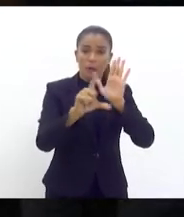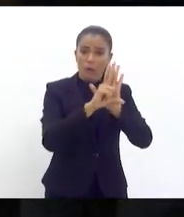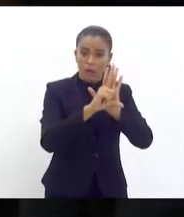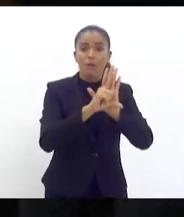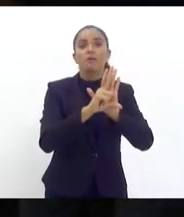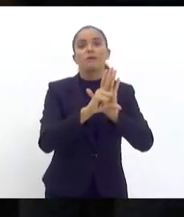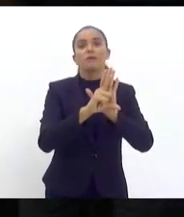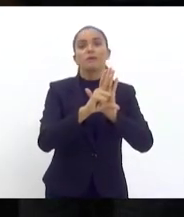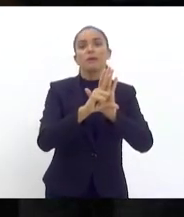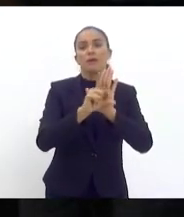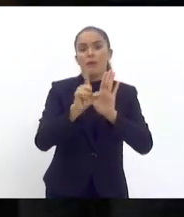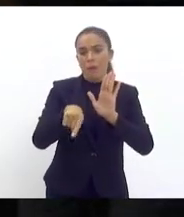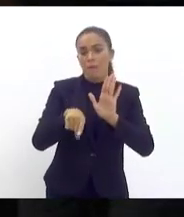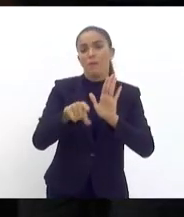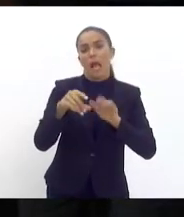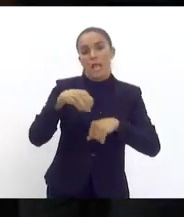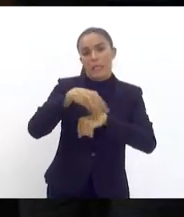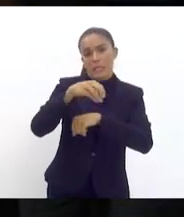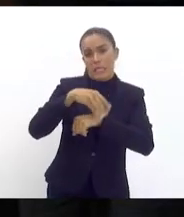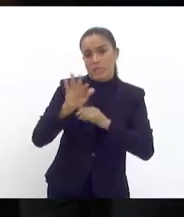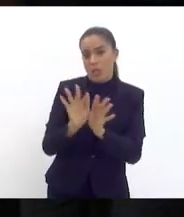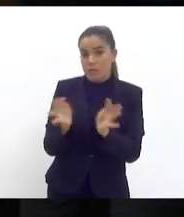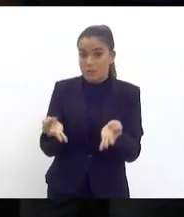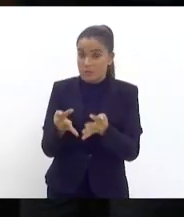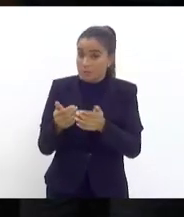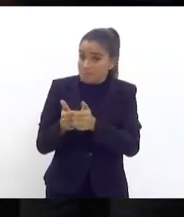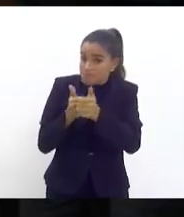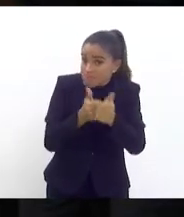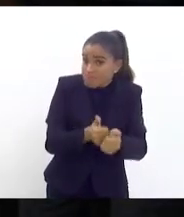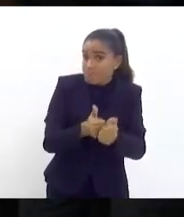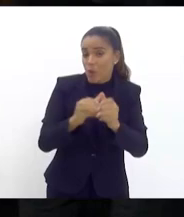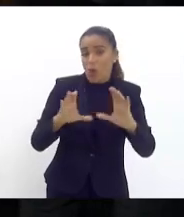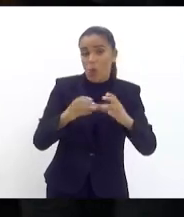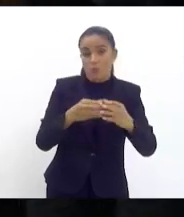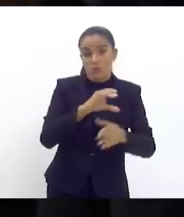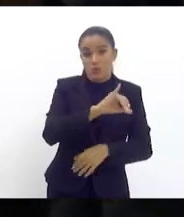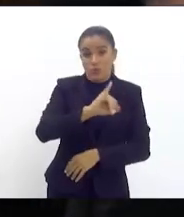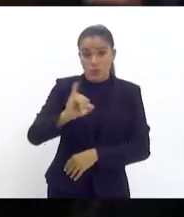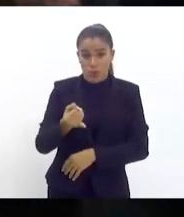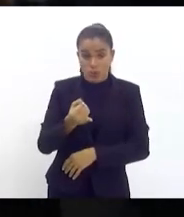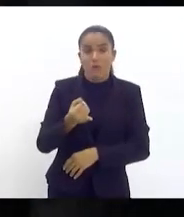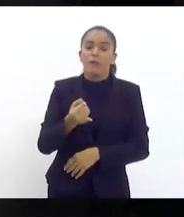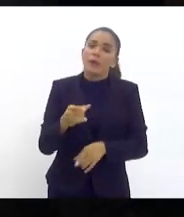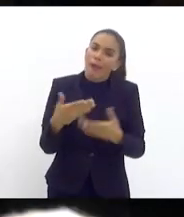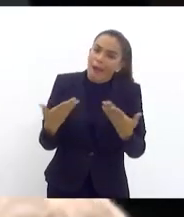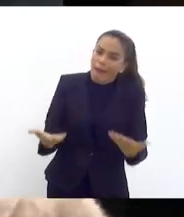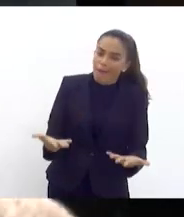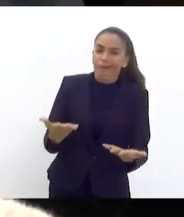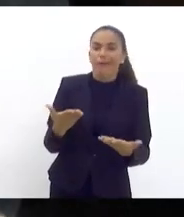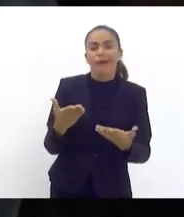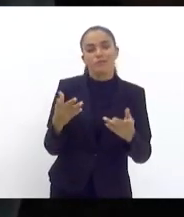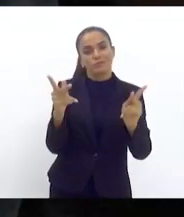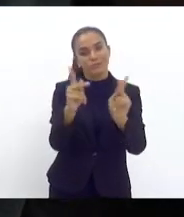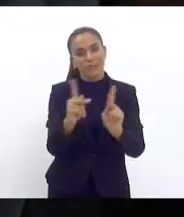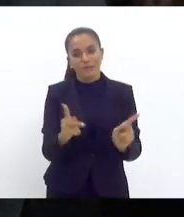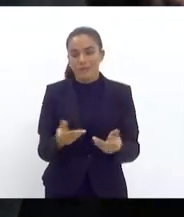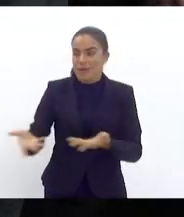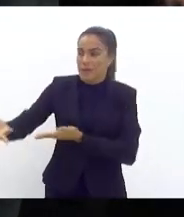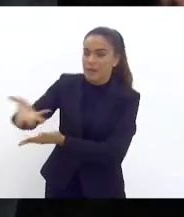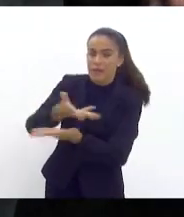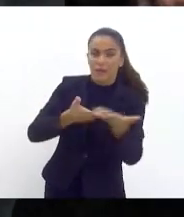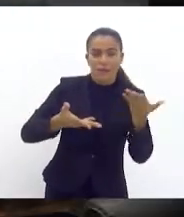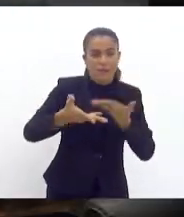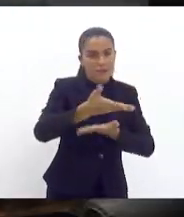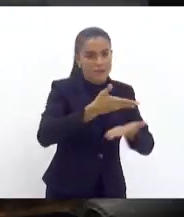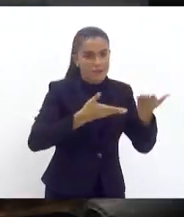indicação legislativa para indicação simples, conforme parecer a Comissão de Constituição e Justiça. E, com isso, a gente pode pacificar aqui, presidente, essa discussão na